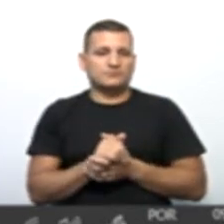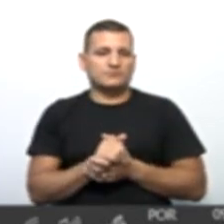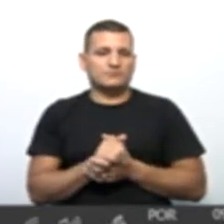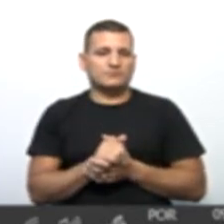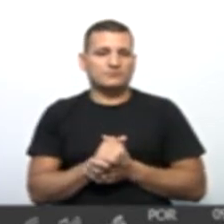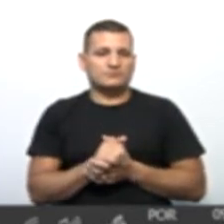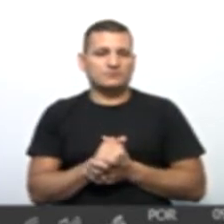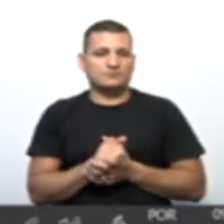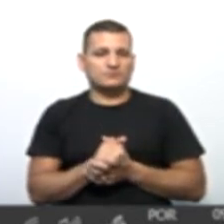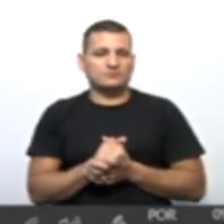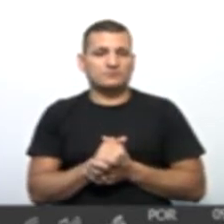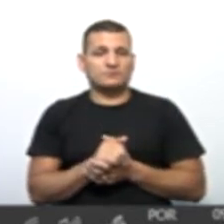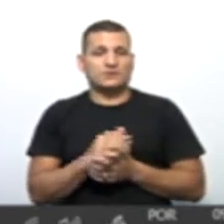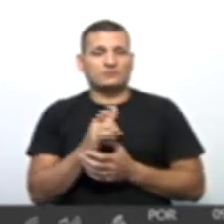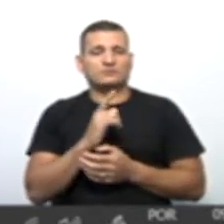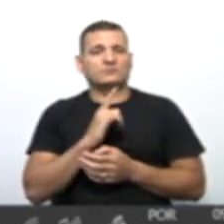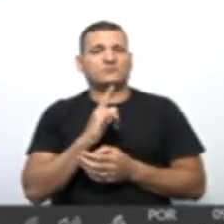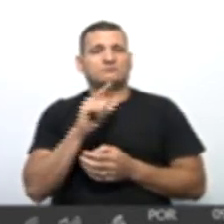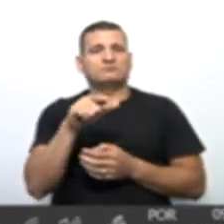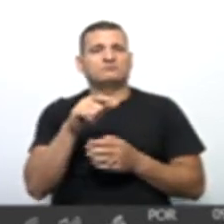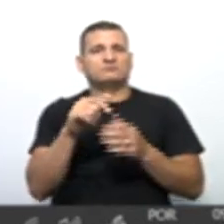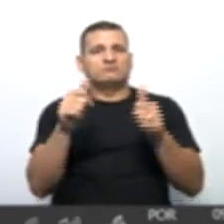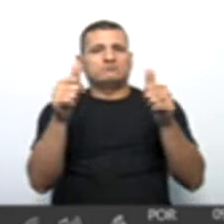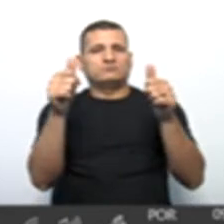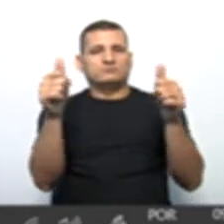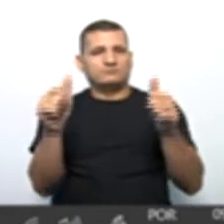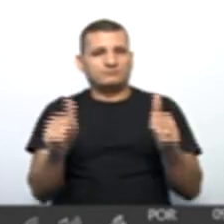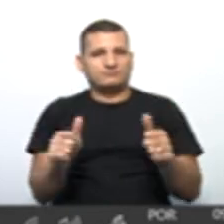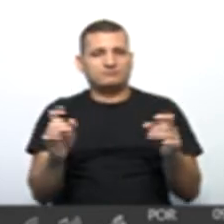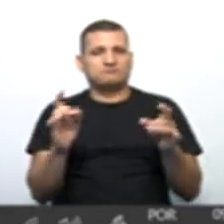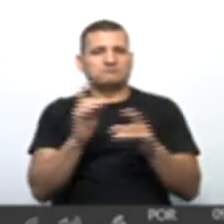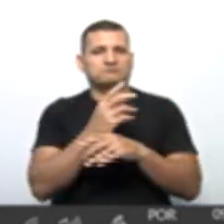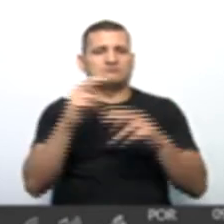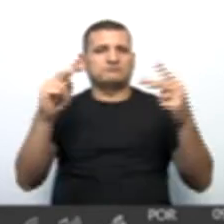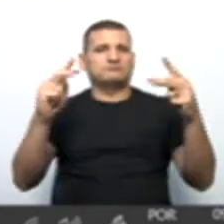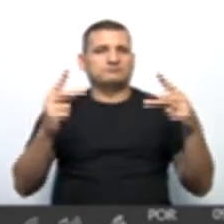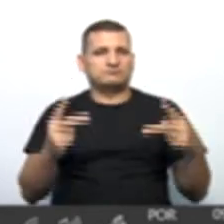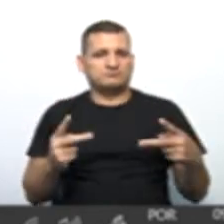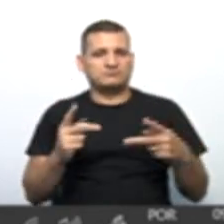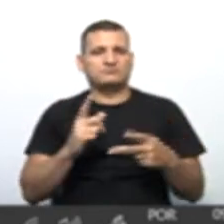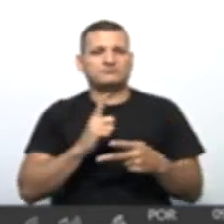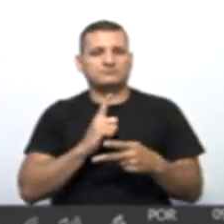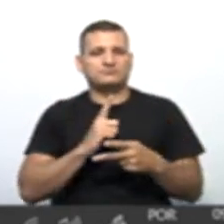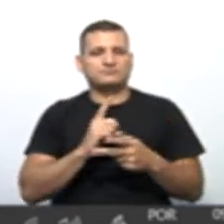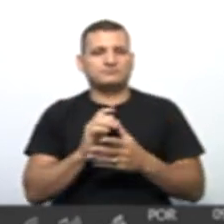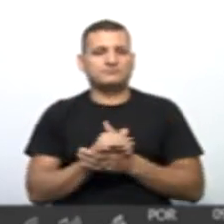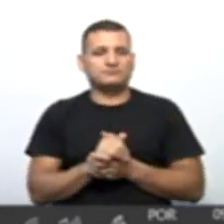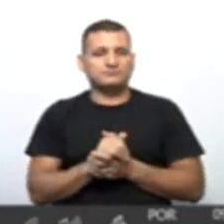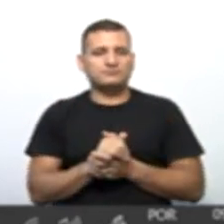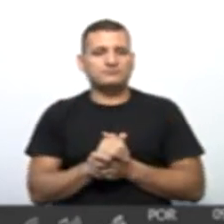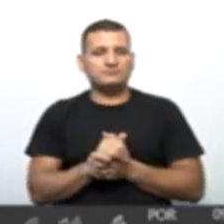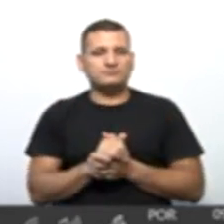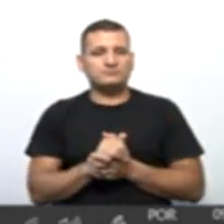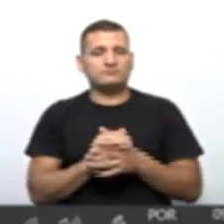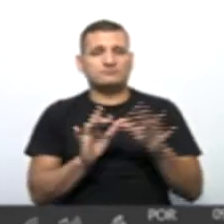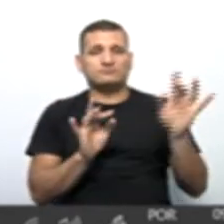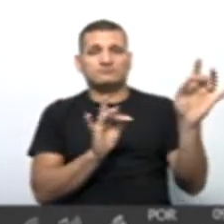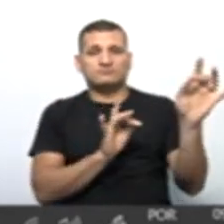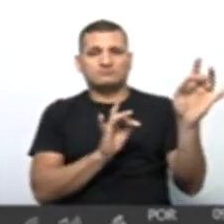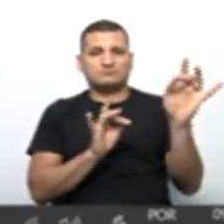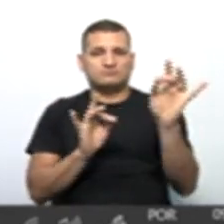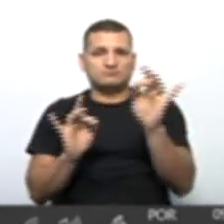você tem já um template de pronto de toda a parte html então você acompanha a copel isso aqui e colar